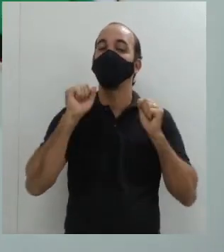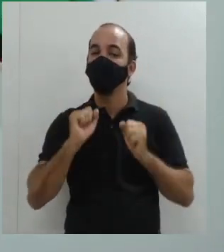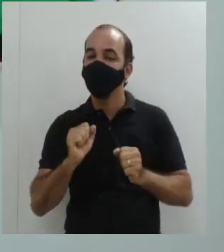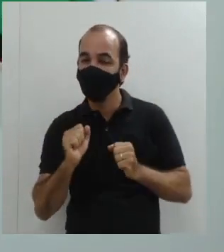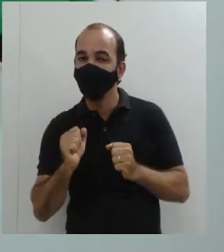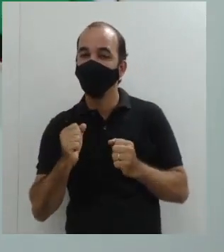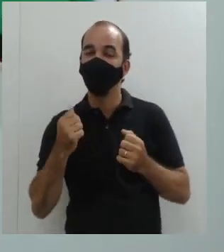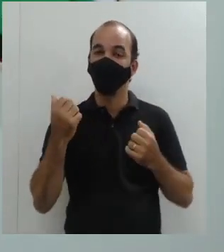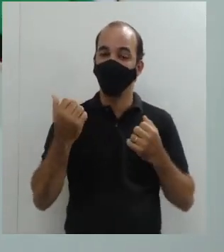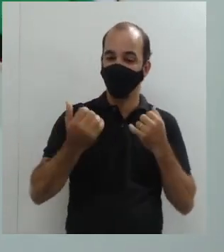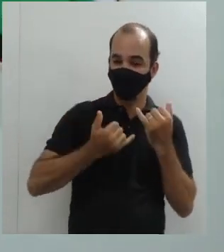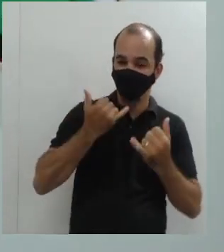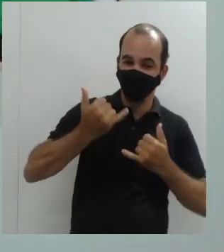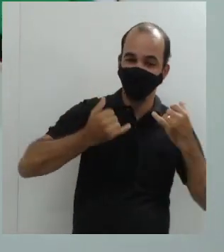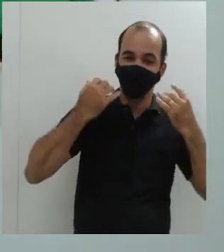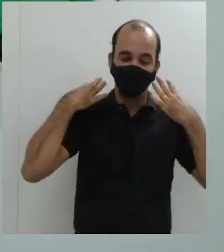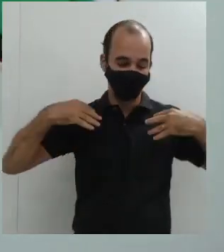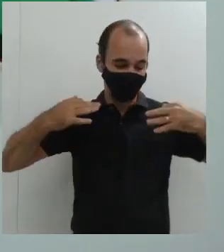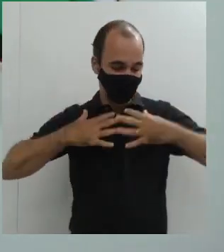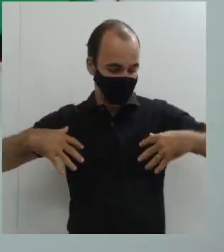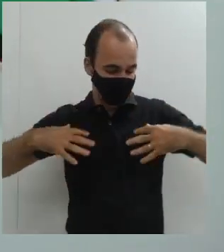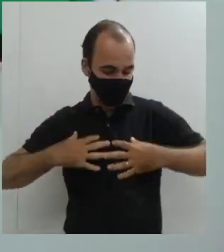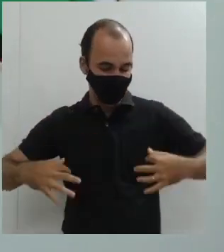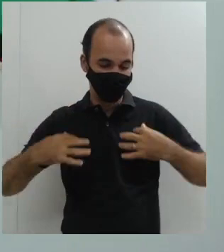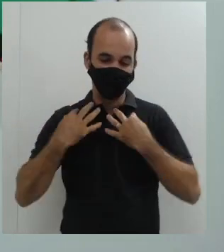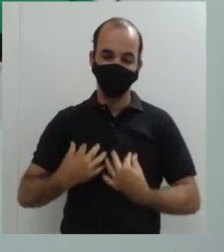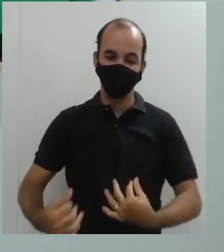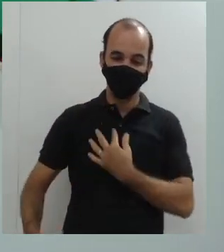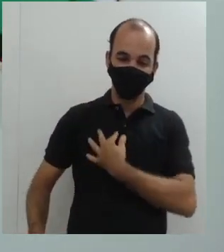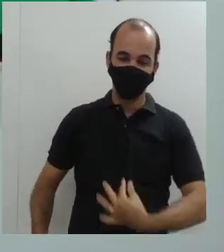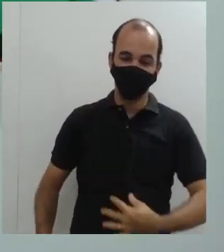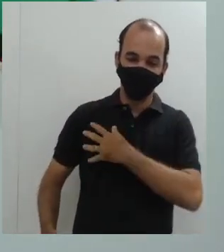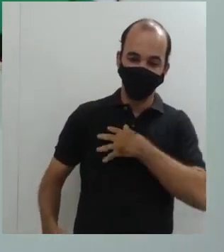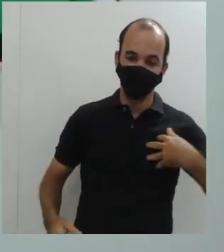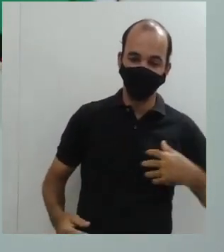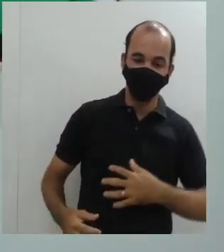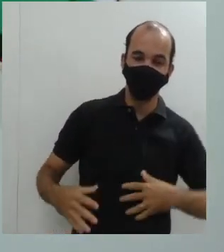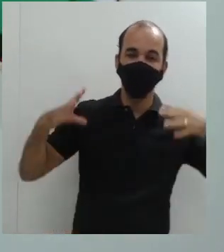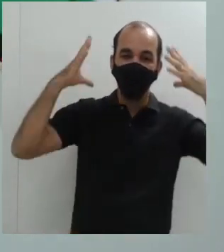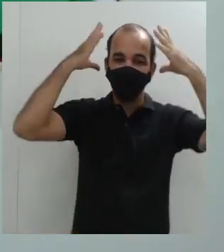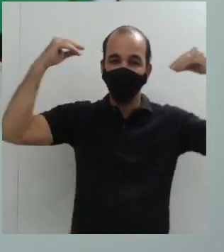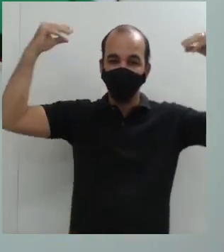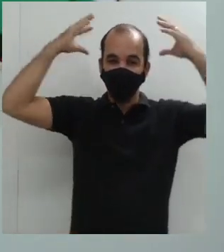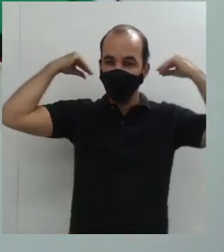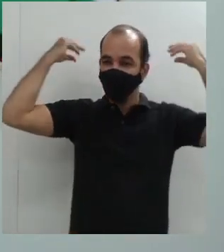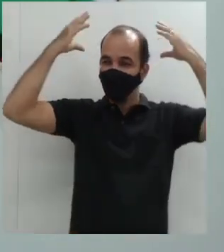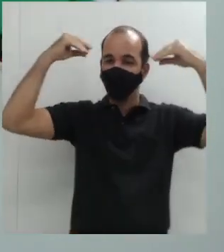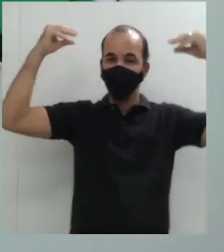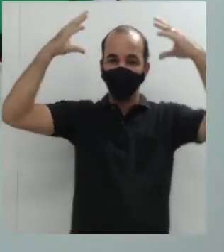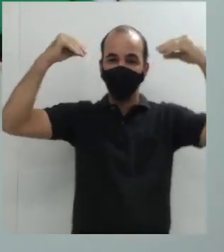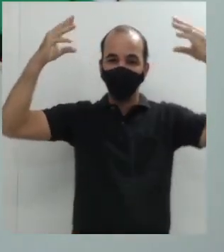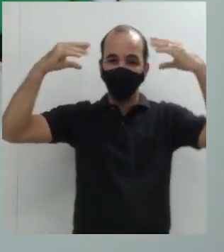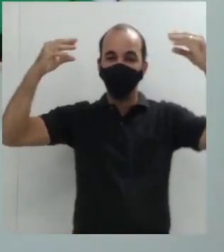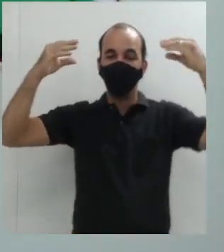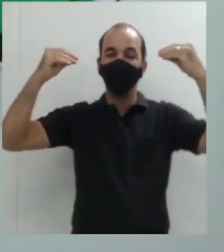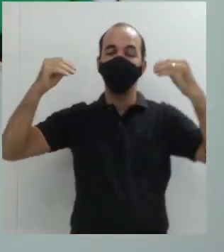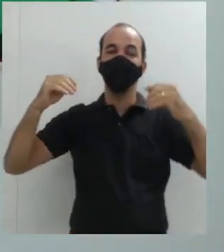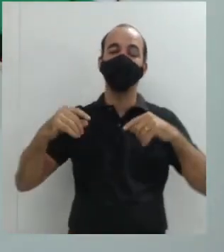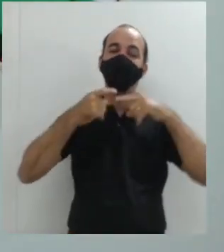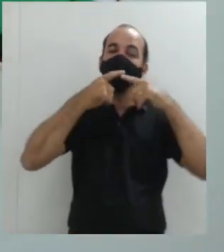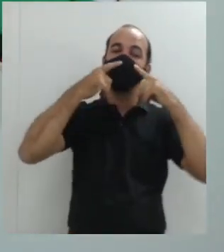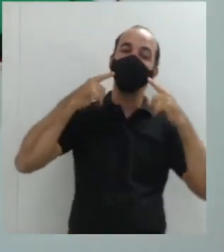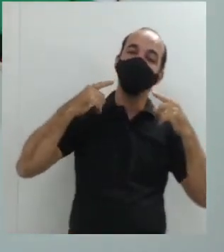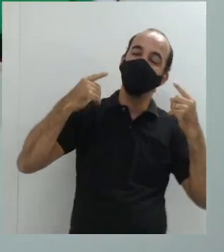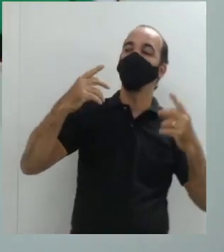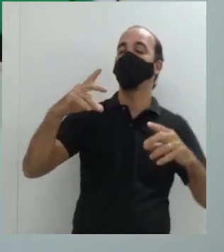roupinha de São João, já prepara aí o enfeite da tua residência ou da tua escola, faz uma foto bem massa e